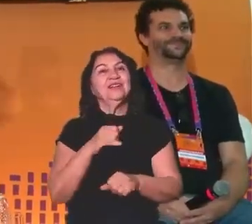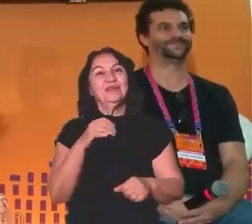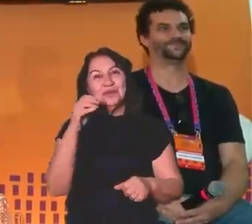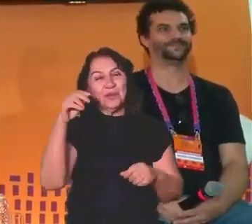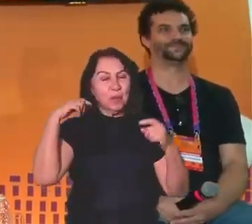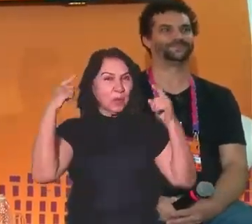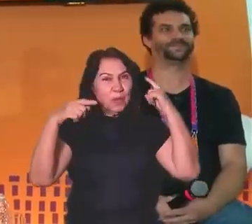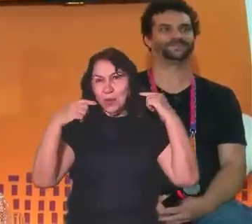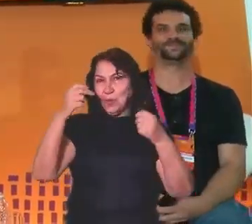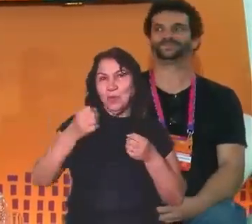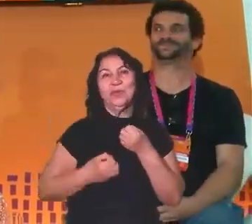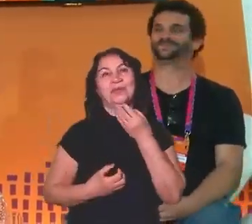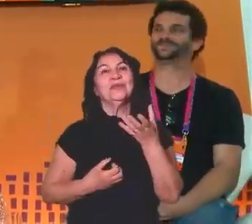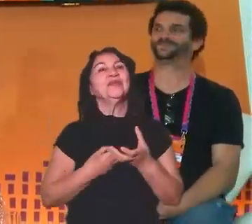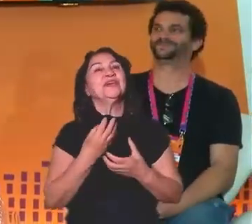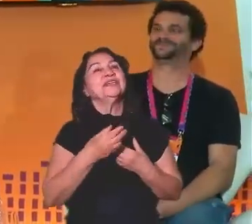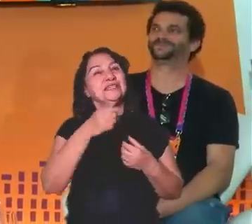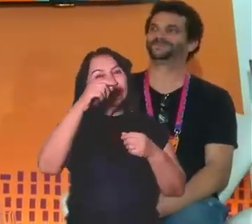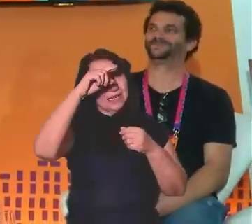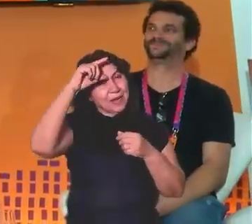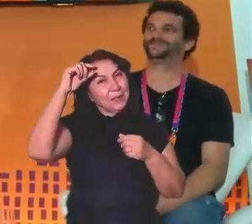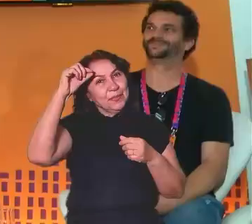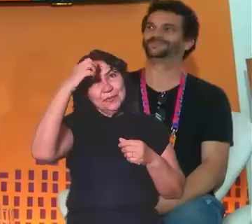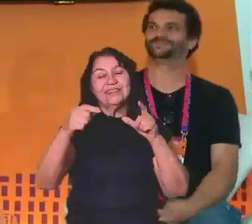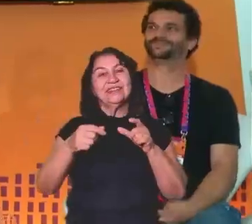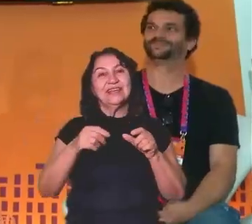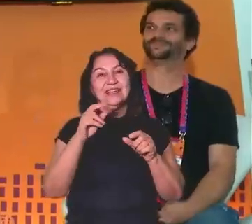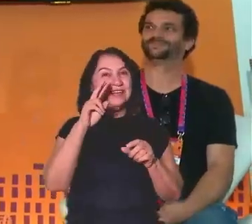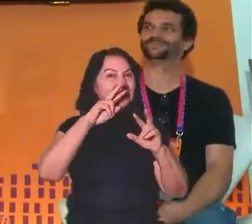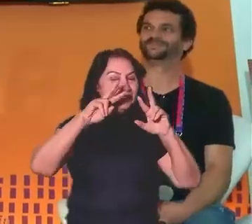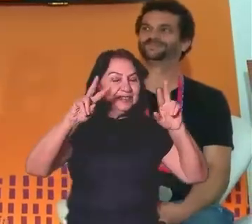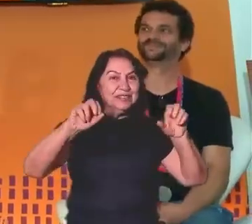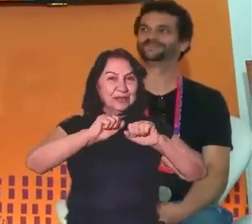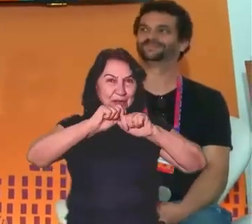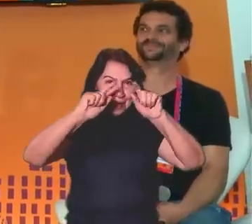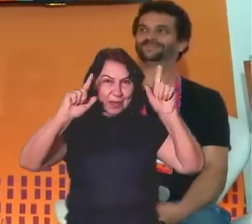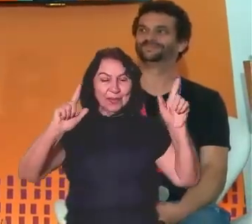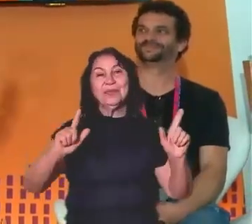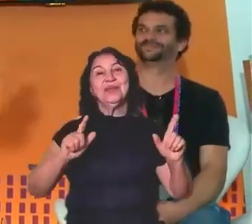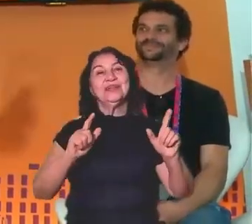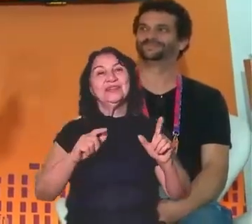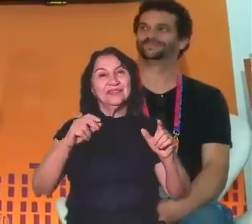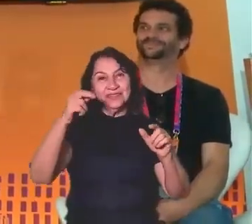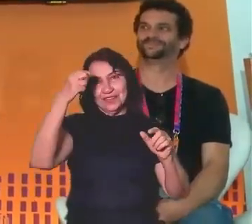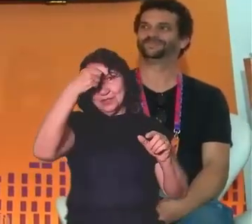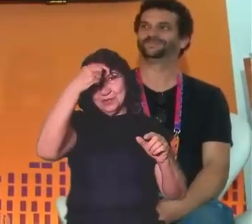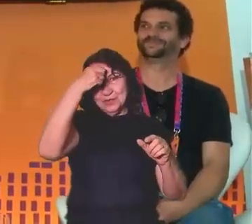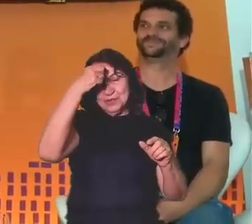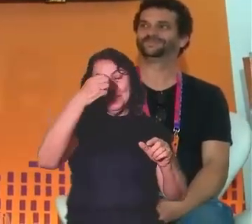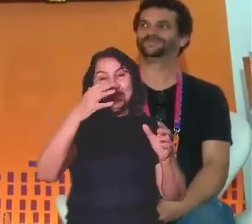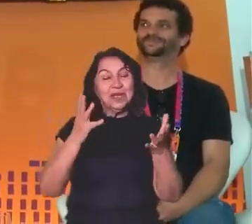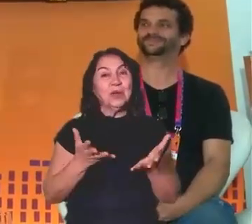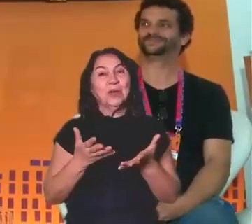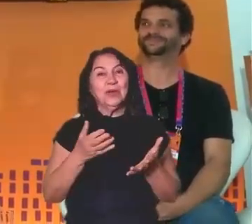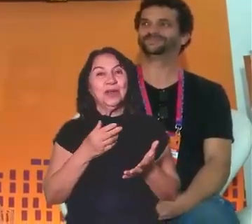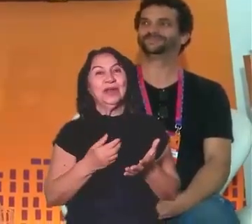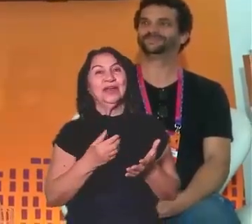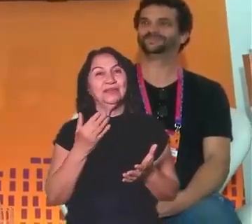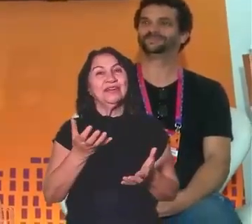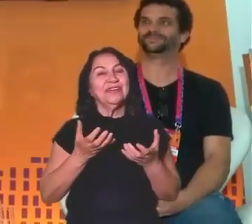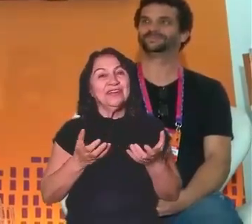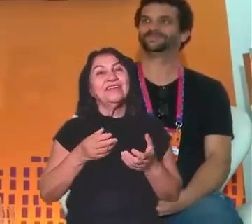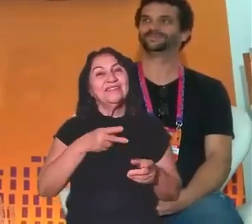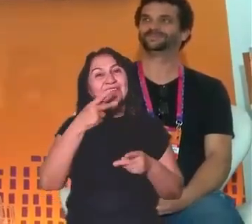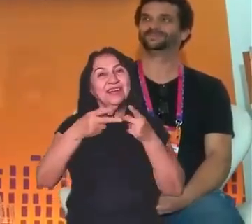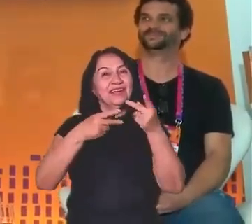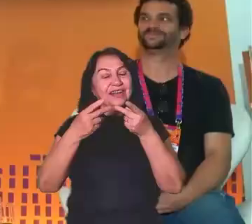minha poesia, mantenho minha mente alerta. E mesmo ele sendo aberta, se é pra falar de lucidez, agora é minha vez. E agora sabe